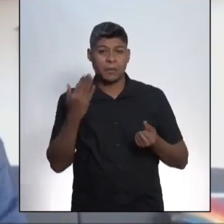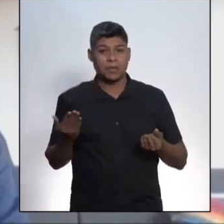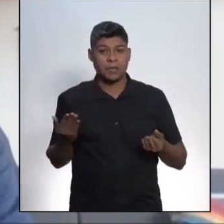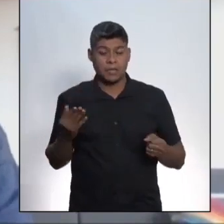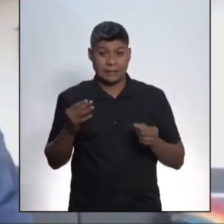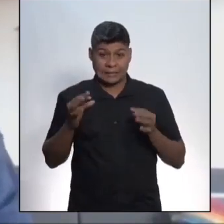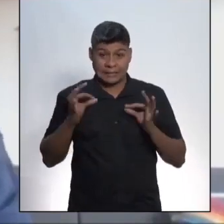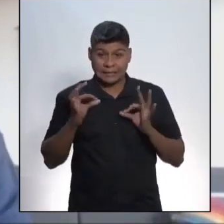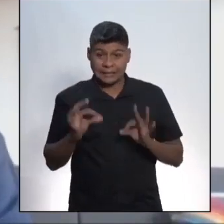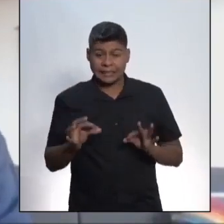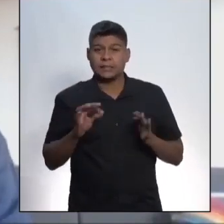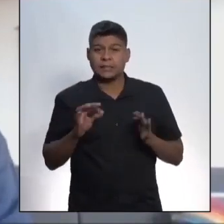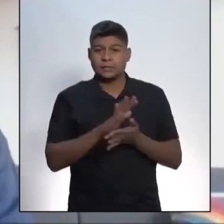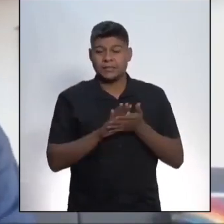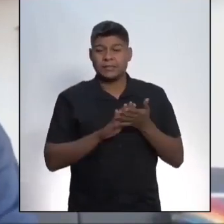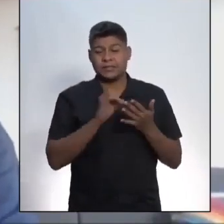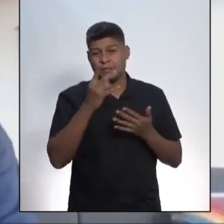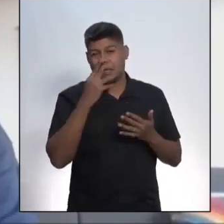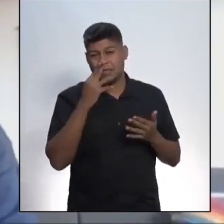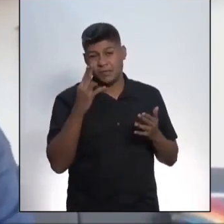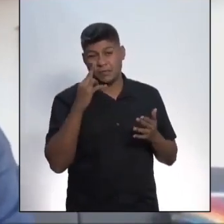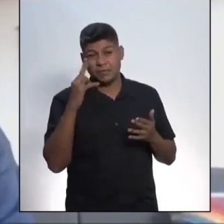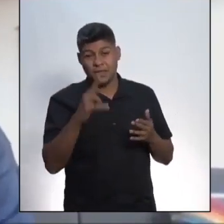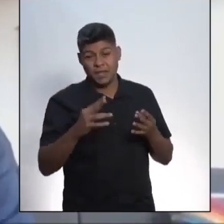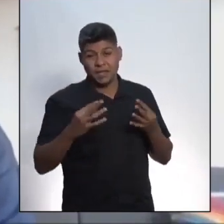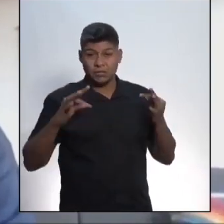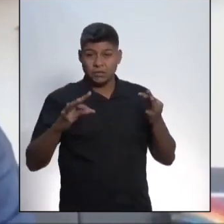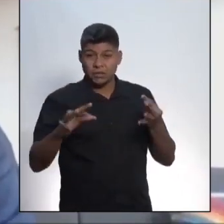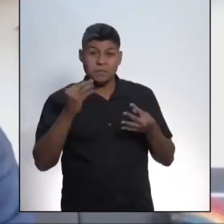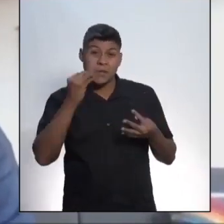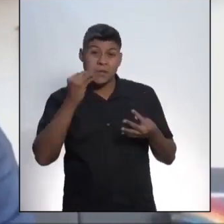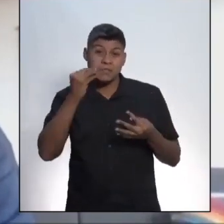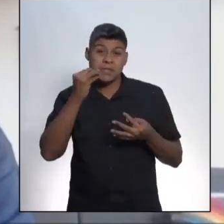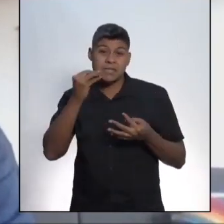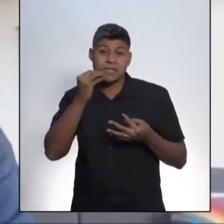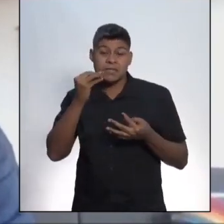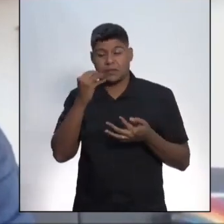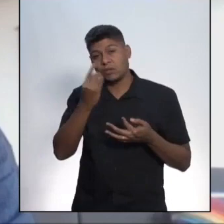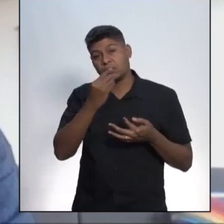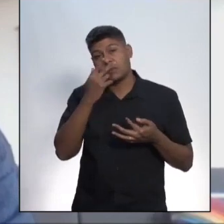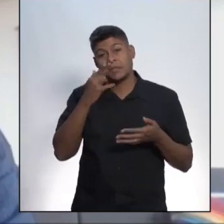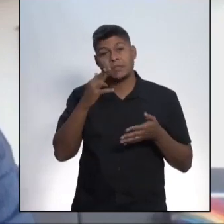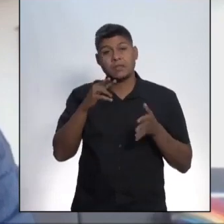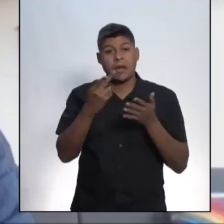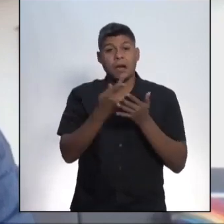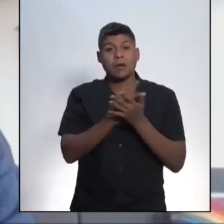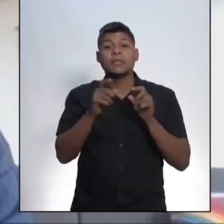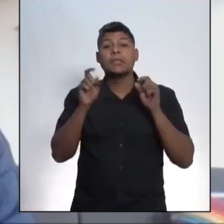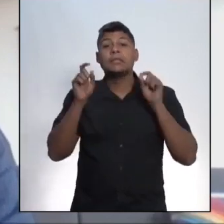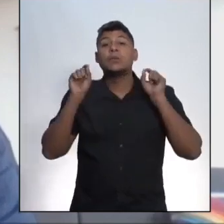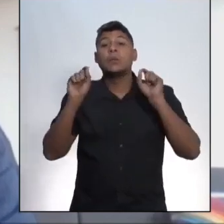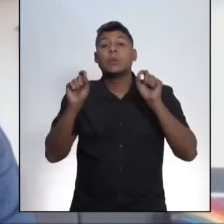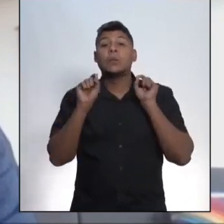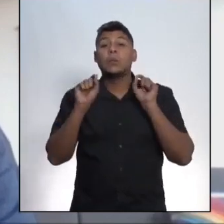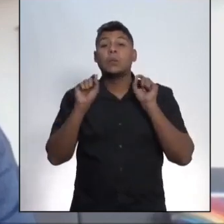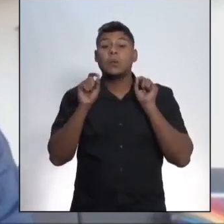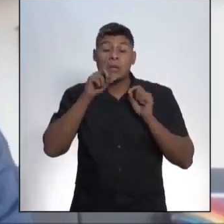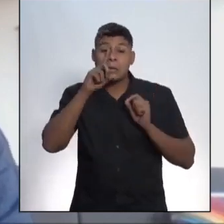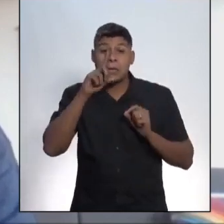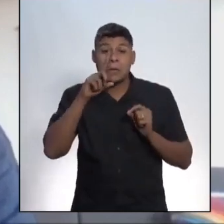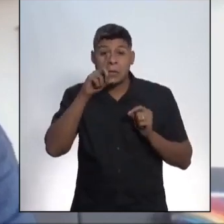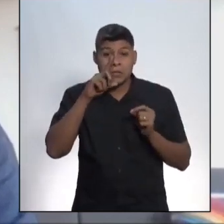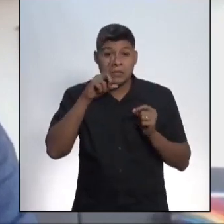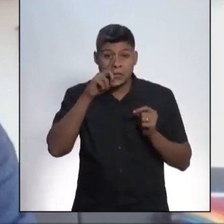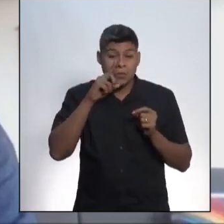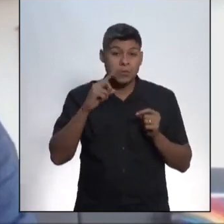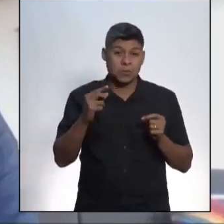prata, e se a gente encara a tecnologia por essa perspectiva, a gente corre um risco grande de colocar uma